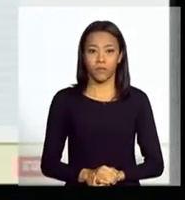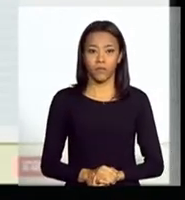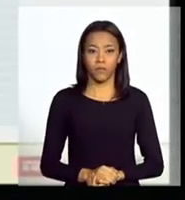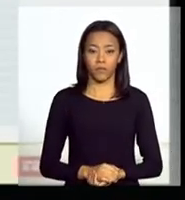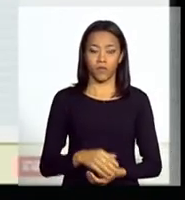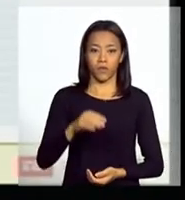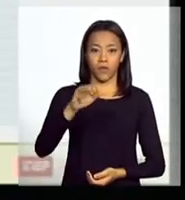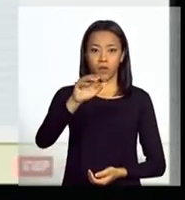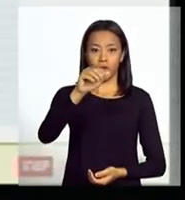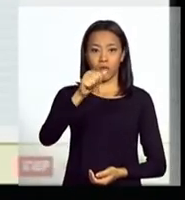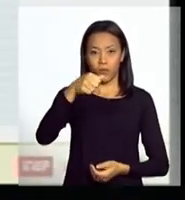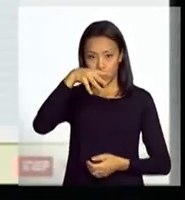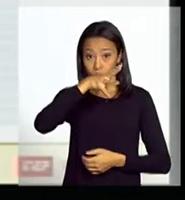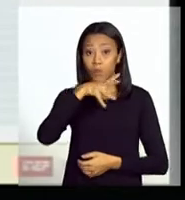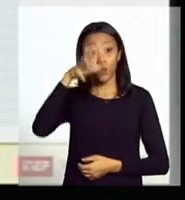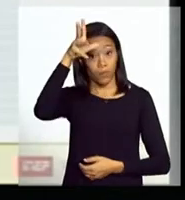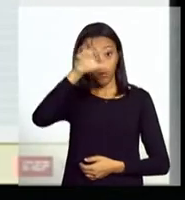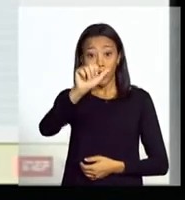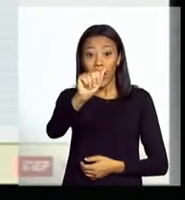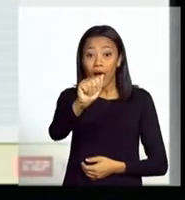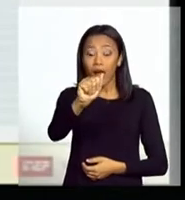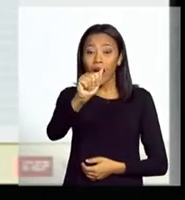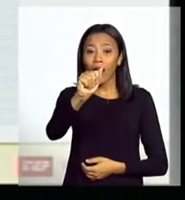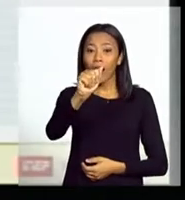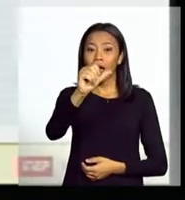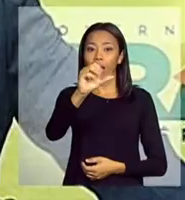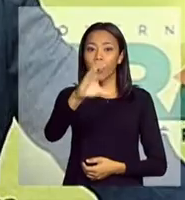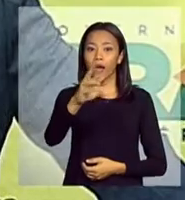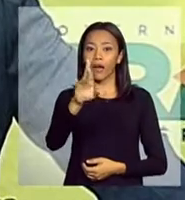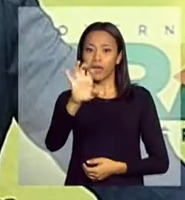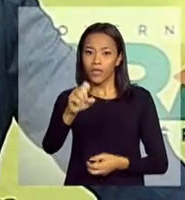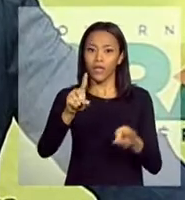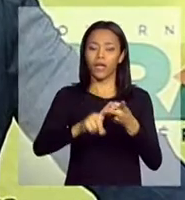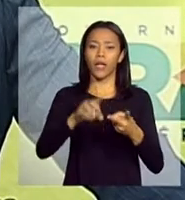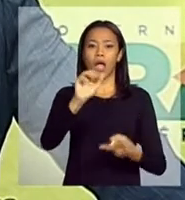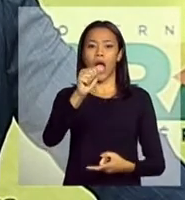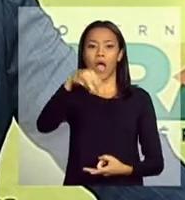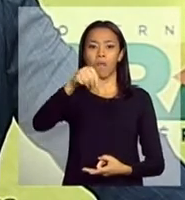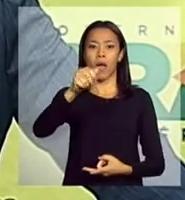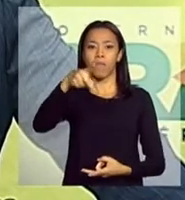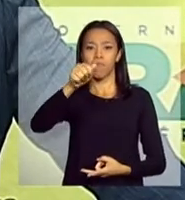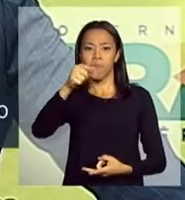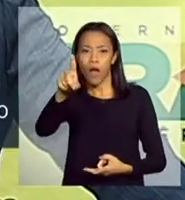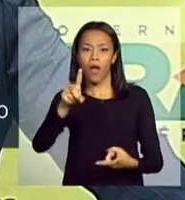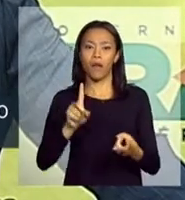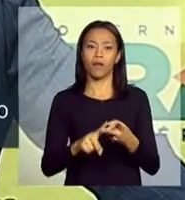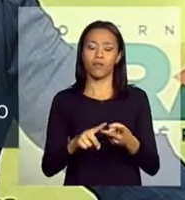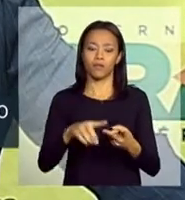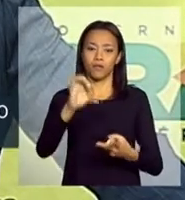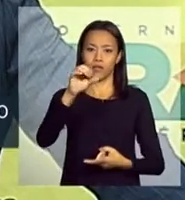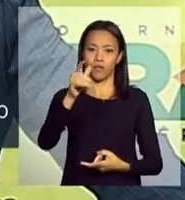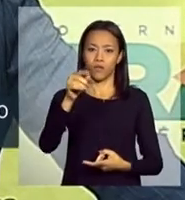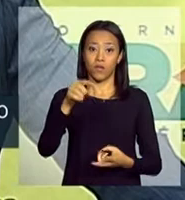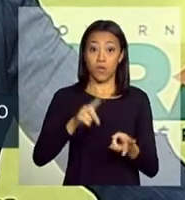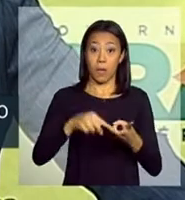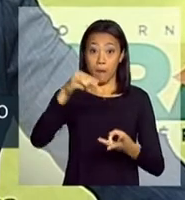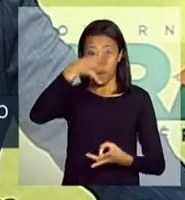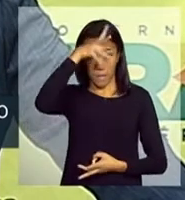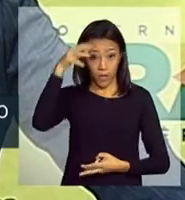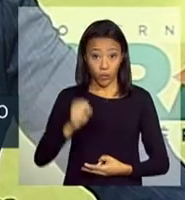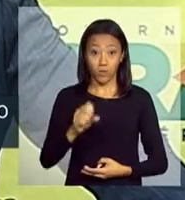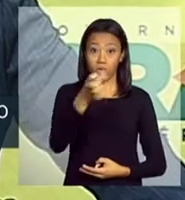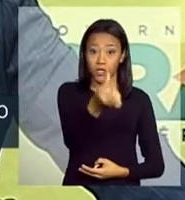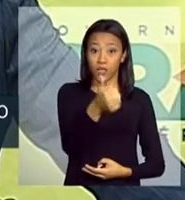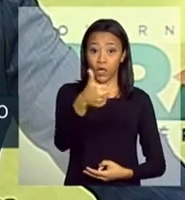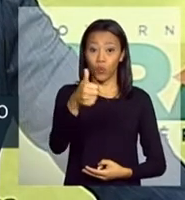isso é o Acre com 79,6 qual a passo 62,6 Mato Grosso